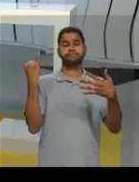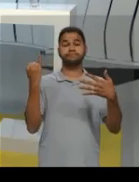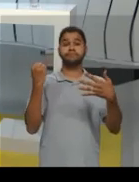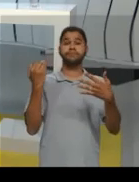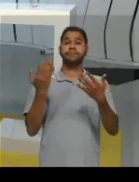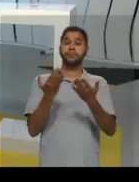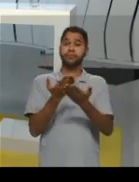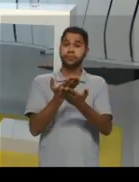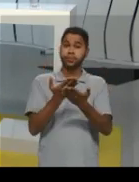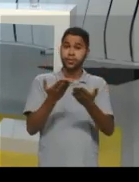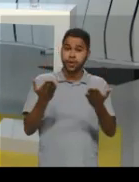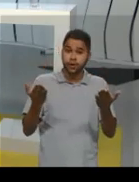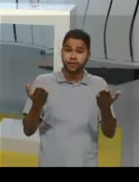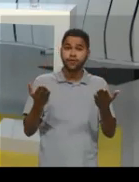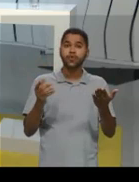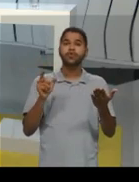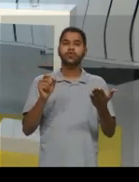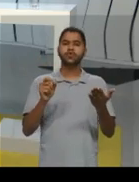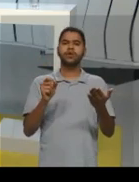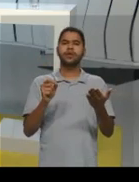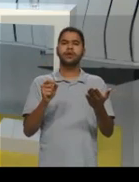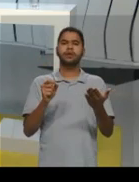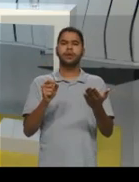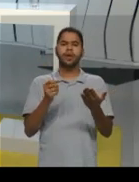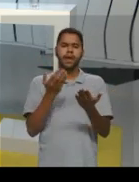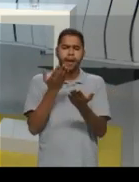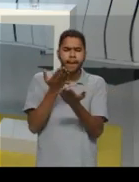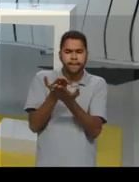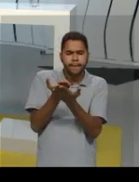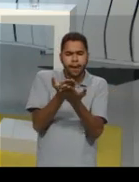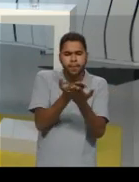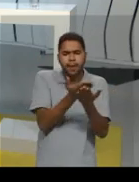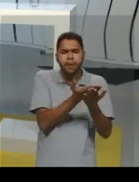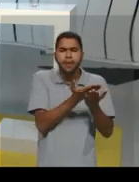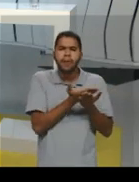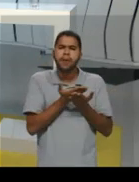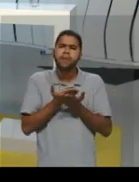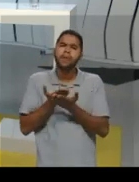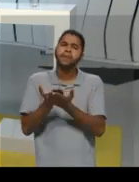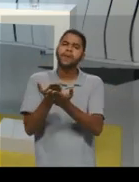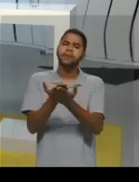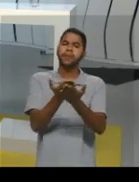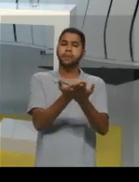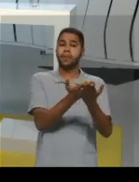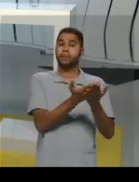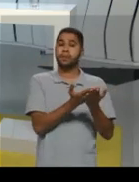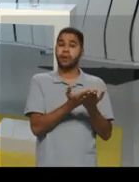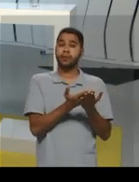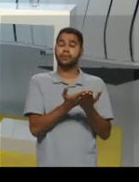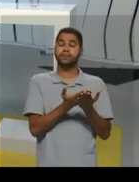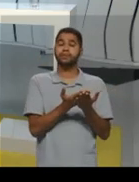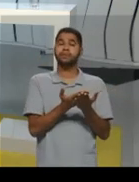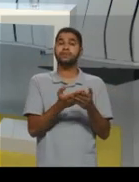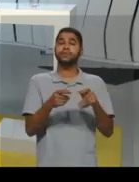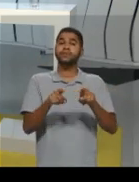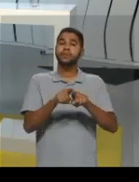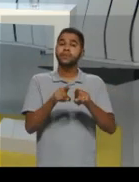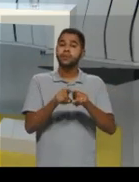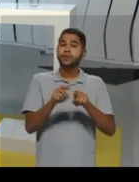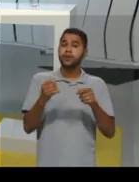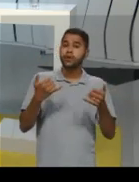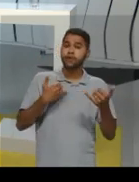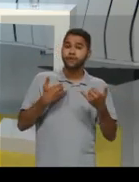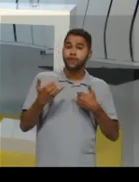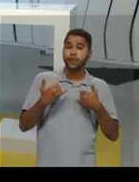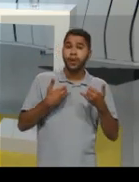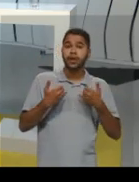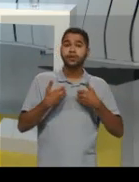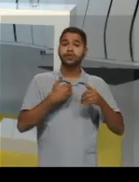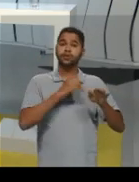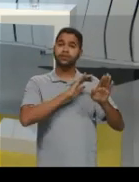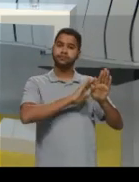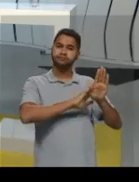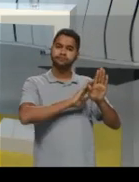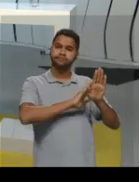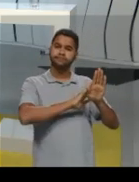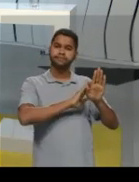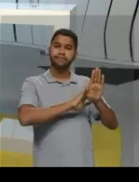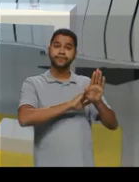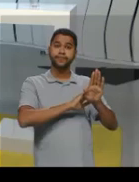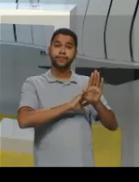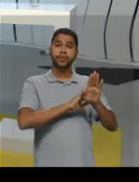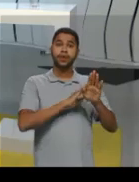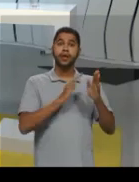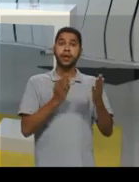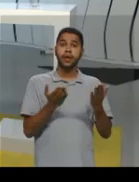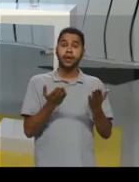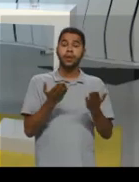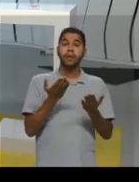para você trabalhar aqui, para você nas informações implícitas. Então, viram,